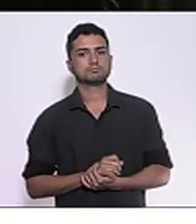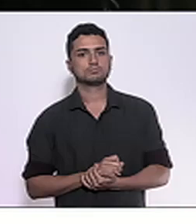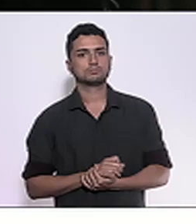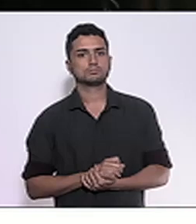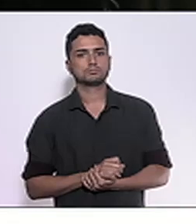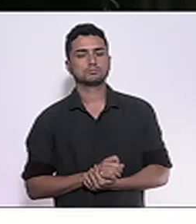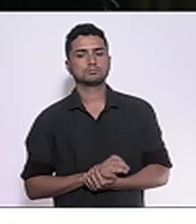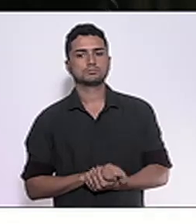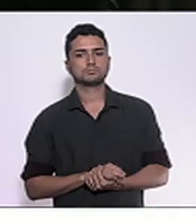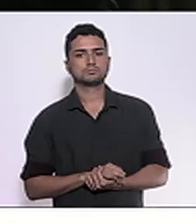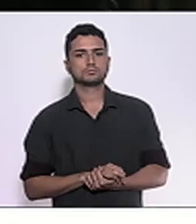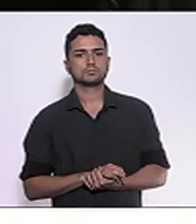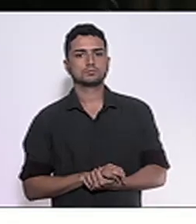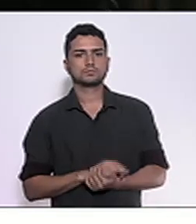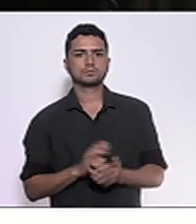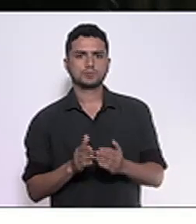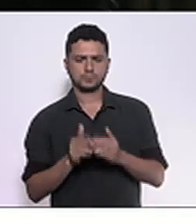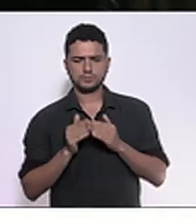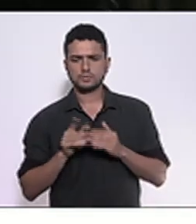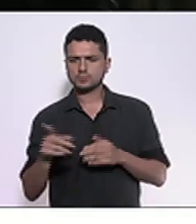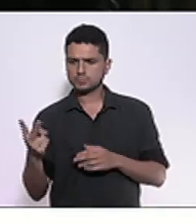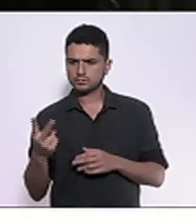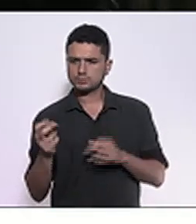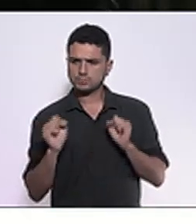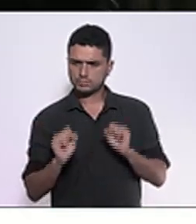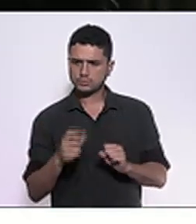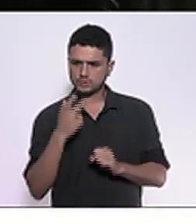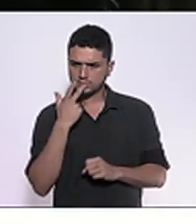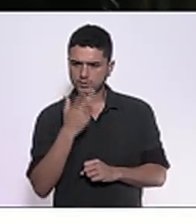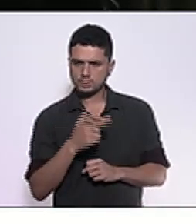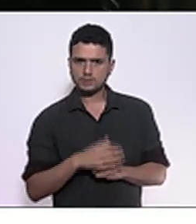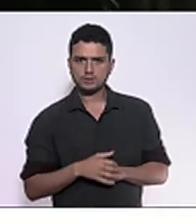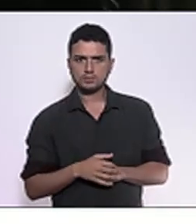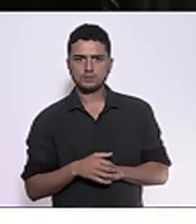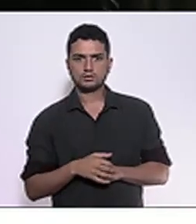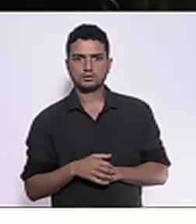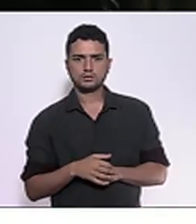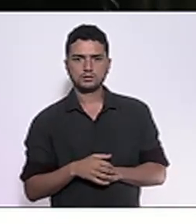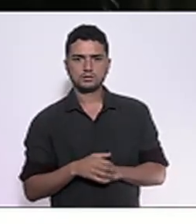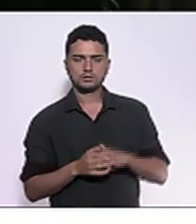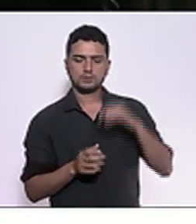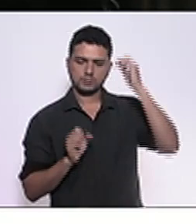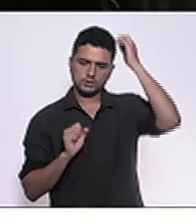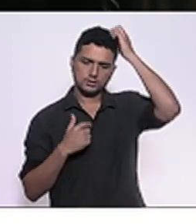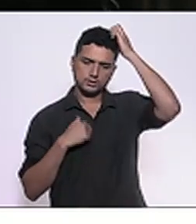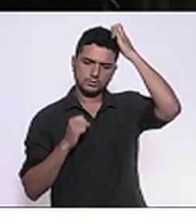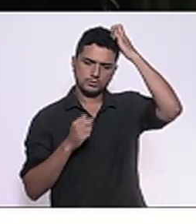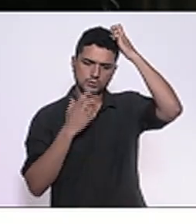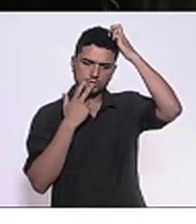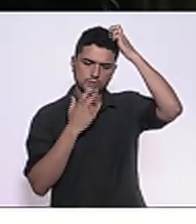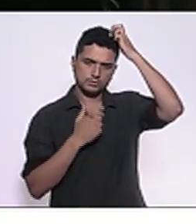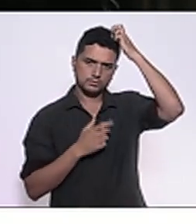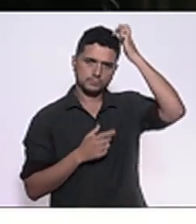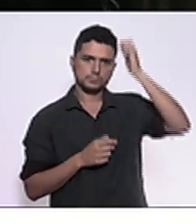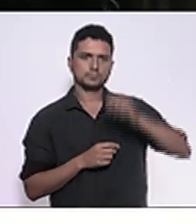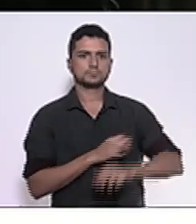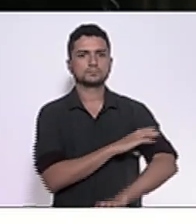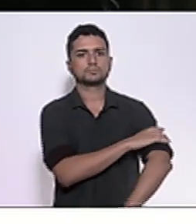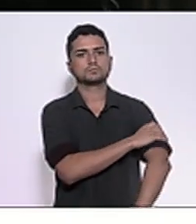Por favor. O senhor também, não precisa deixar só nas costas dele, não. Não, mas eu posso falar com tranquilidade.